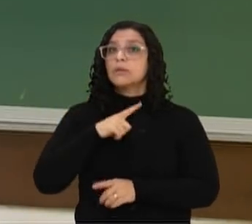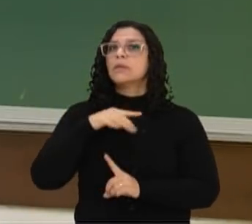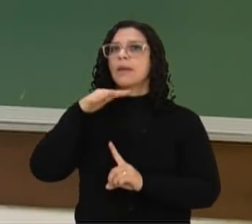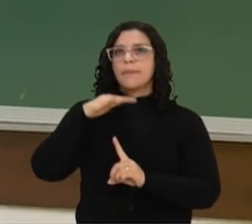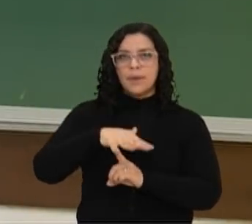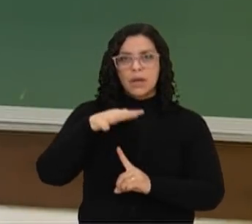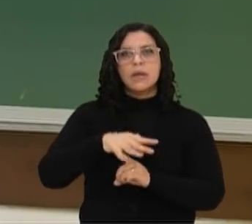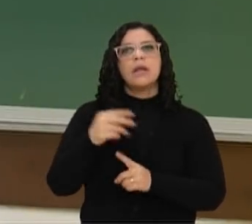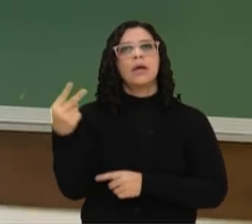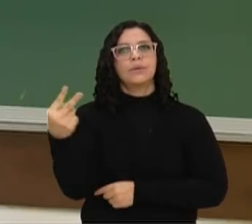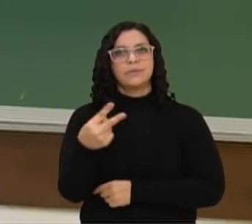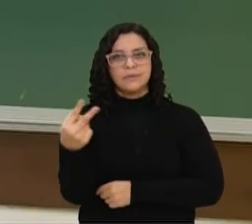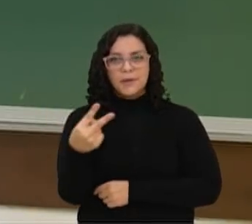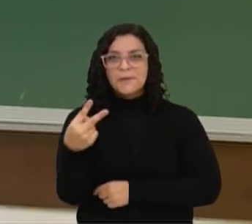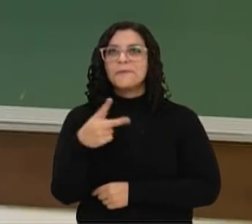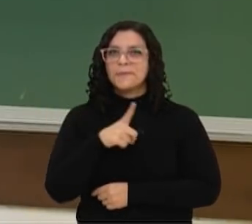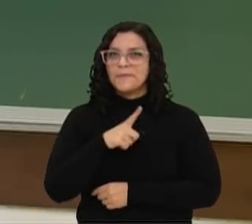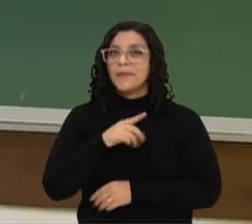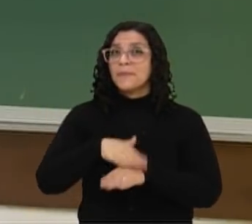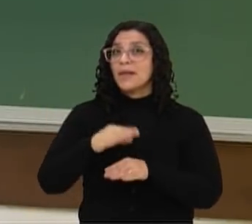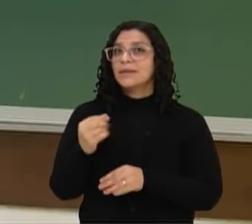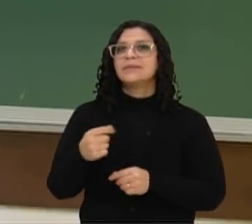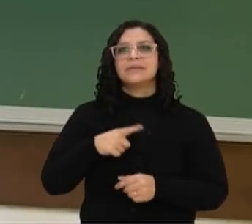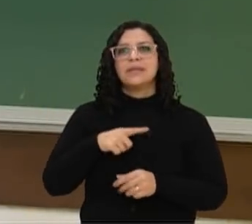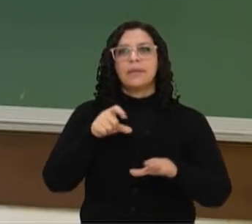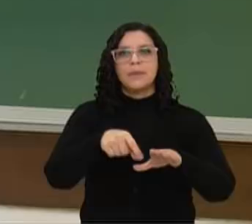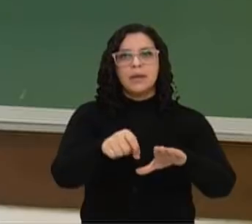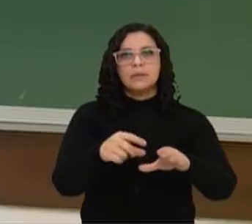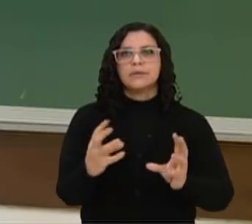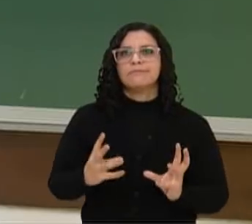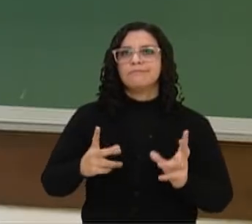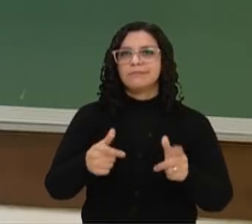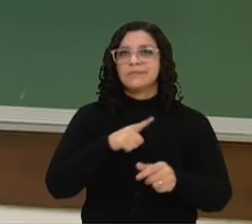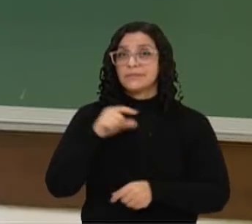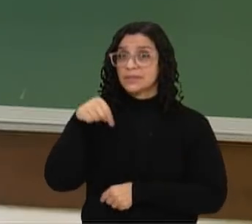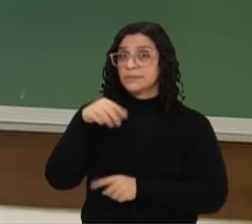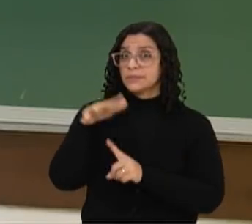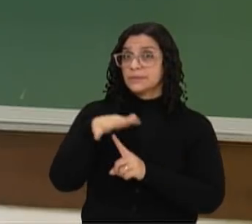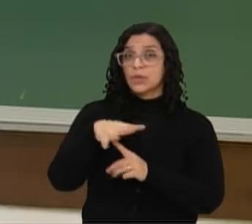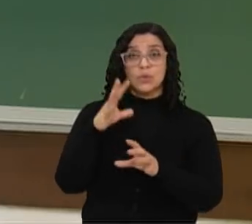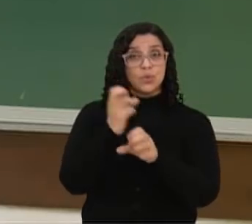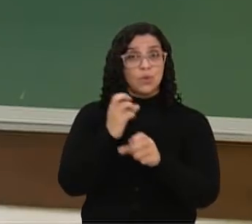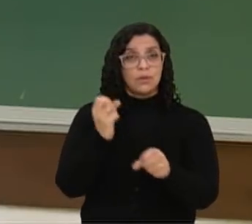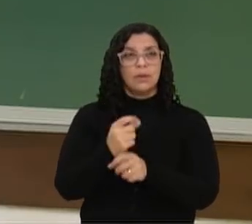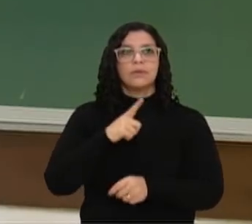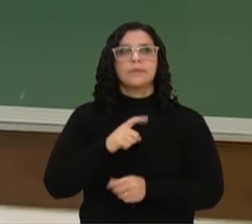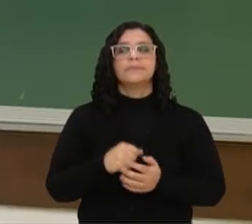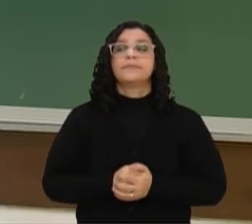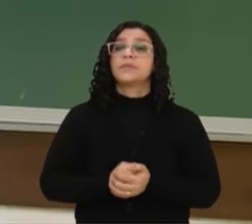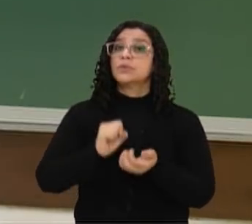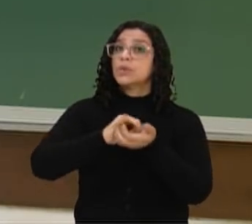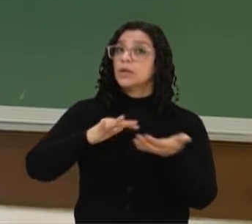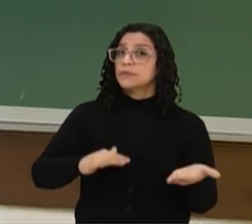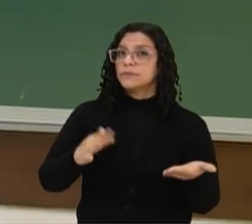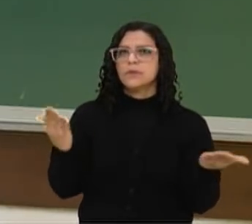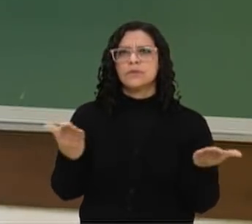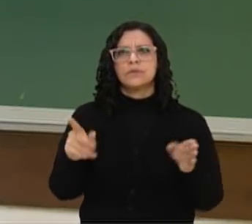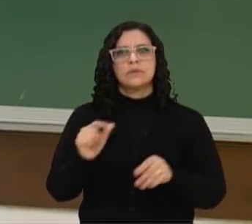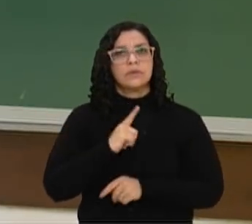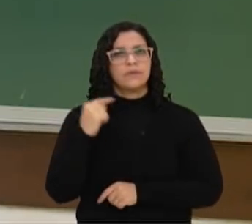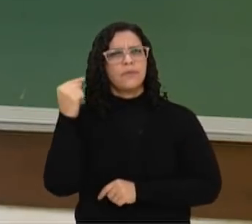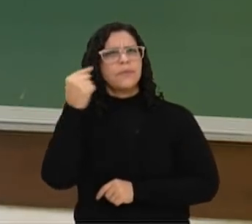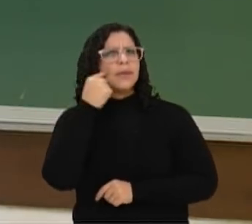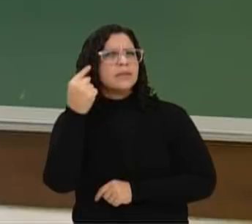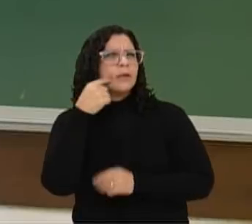está ali nesse conjunto entre os que mais produzem grãos, certo? Quantidades produzidas ali. Atividadezinha ali,